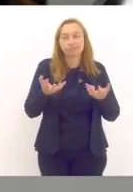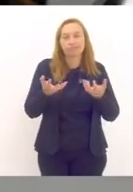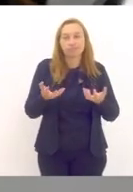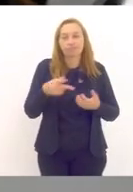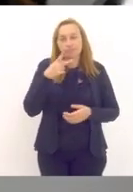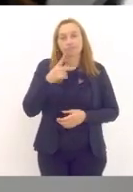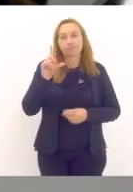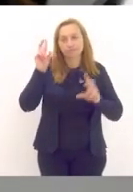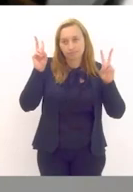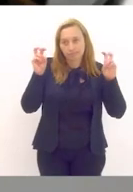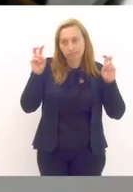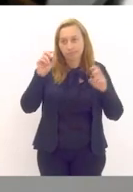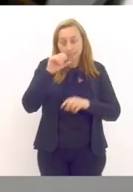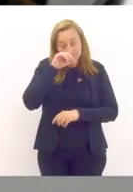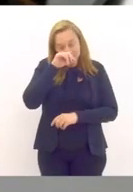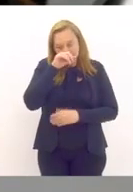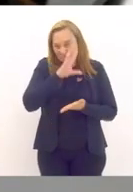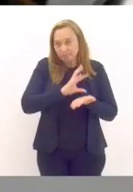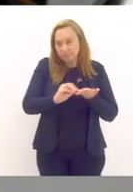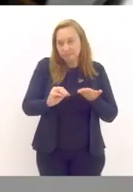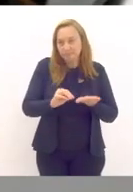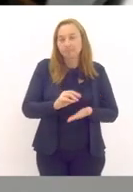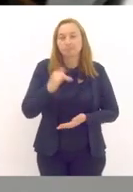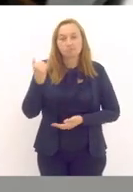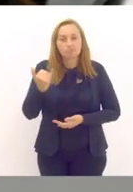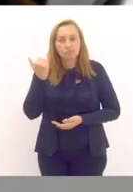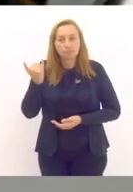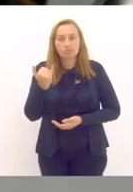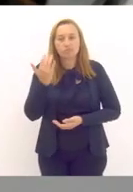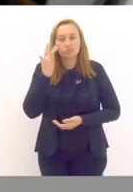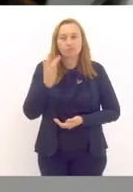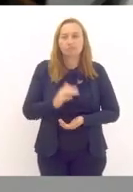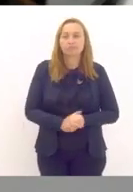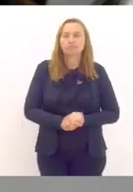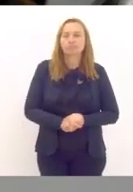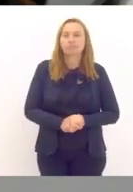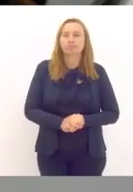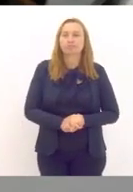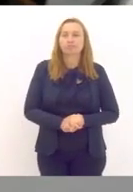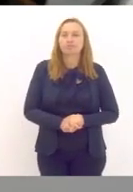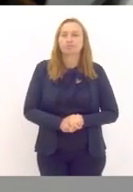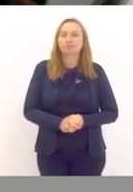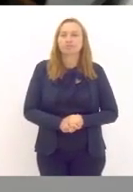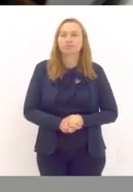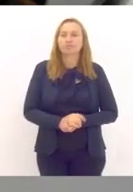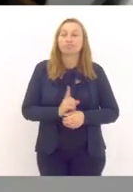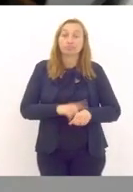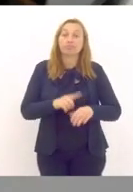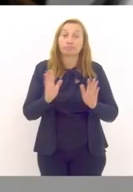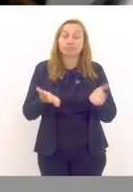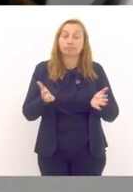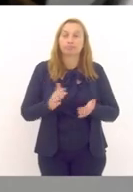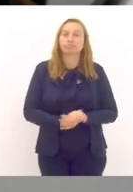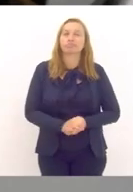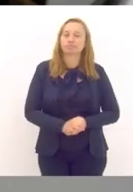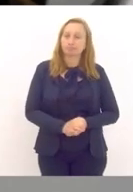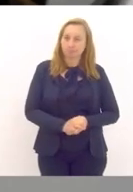essa questão à pauta, porque eu acho absolutamente relevante, e o tempo é agora. O tempo é